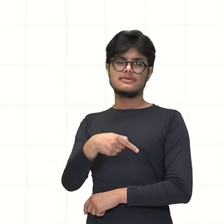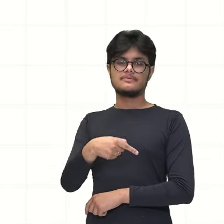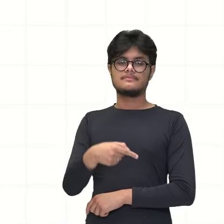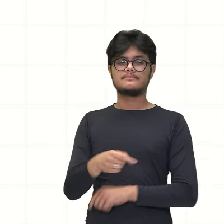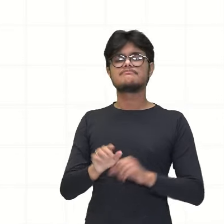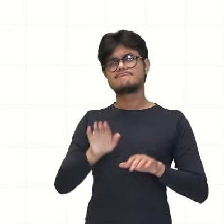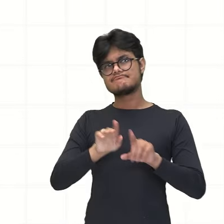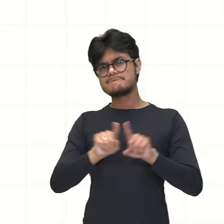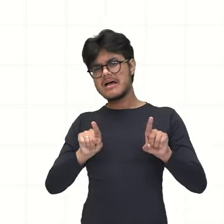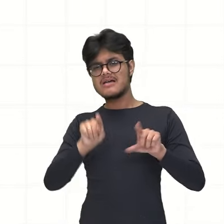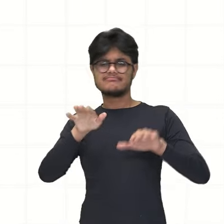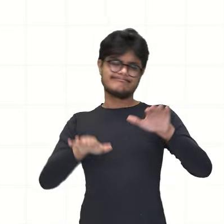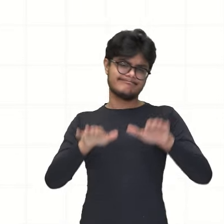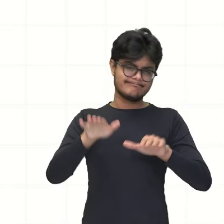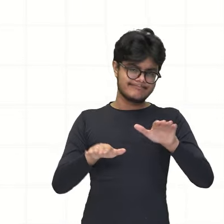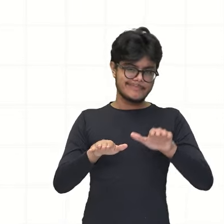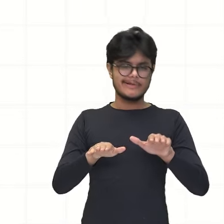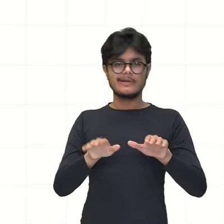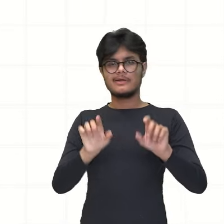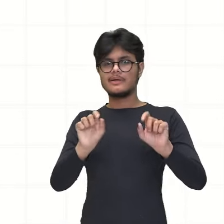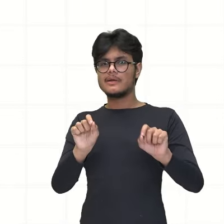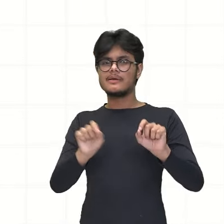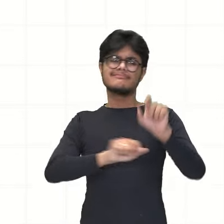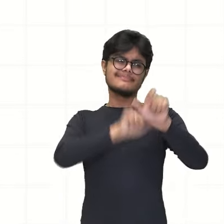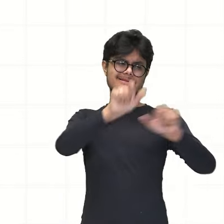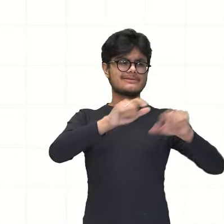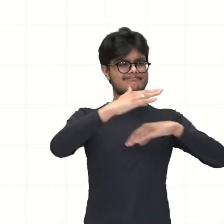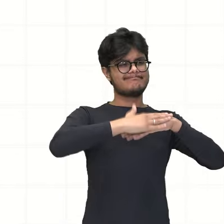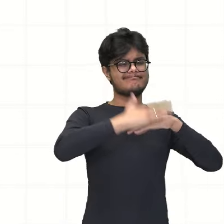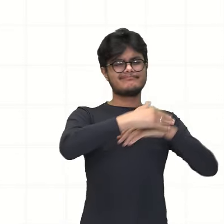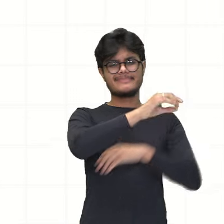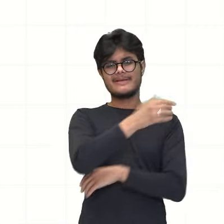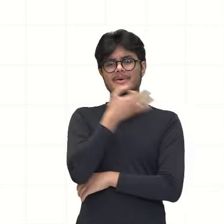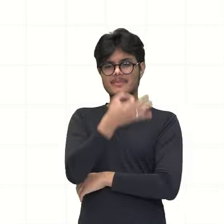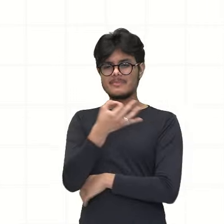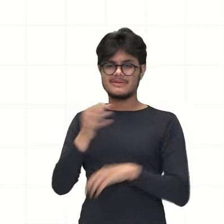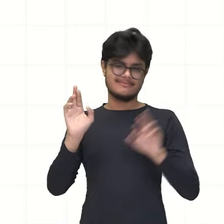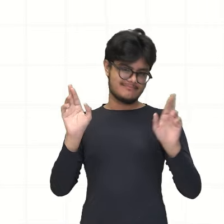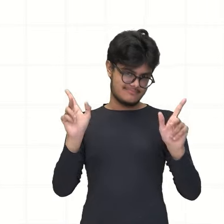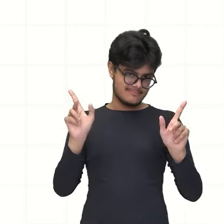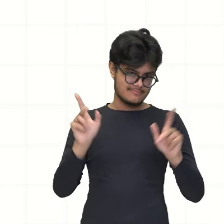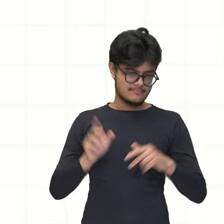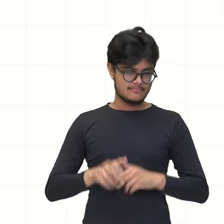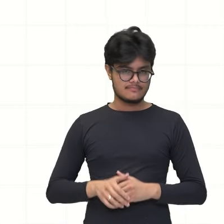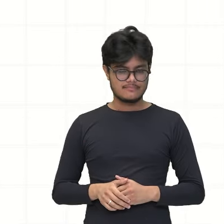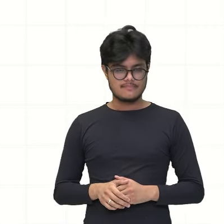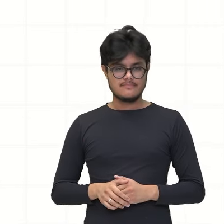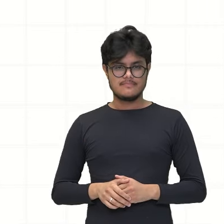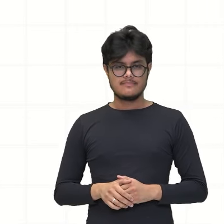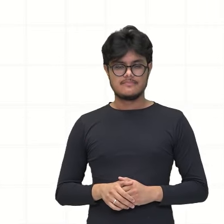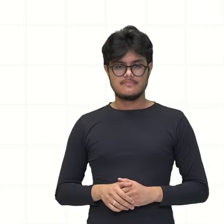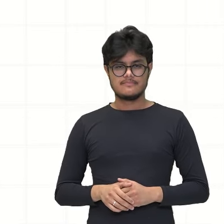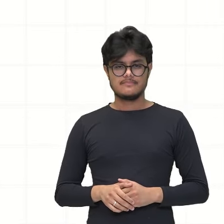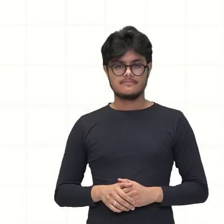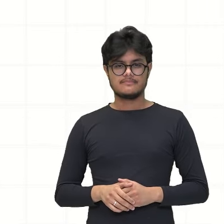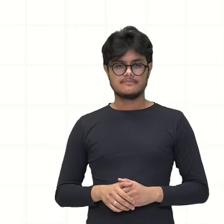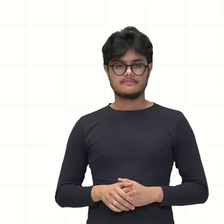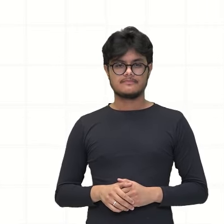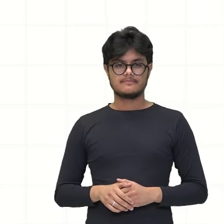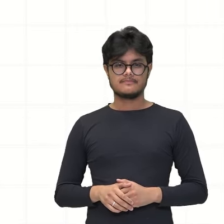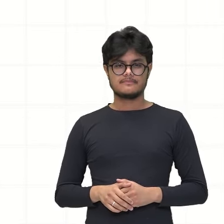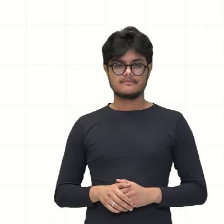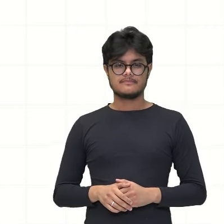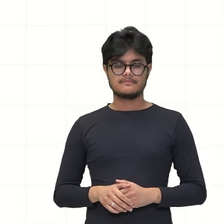vai variar de pessoa para pessoa. Tem gente que gosta de trabalhar com os valores na forma de